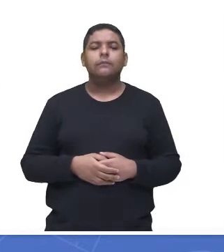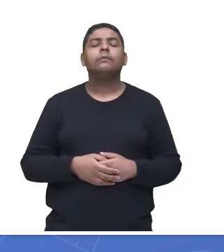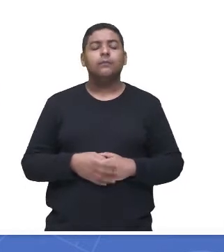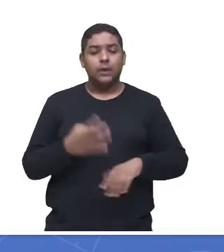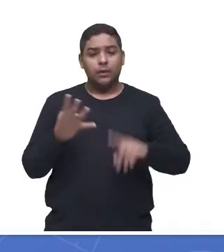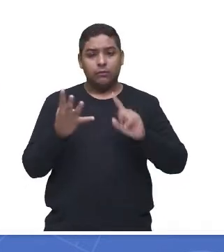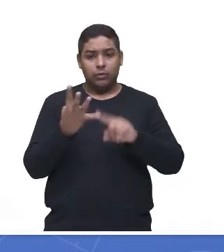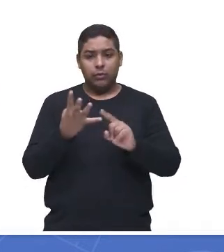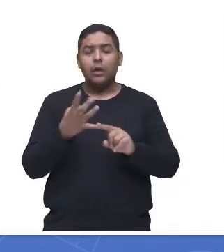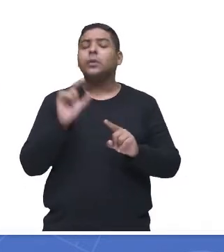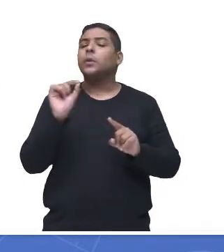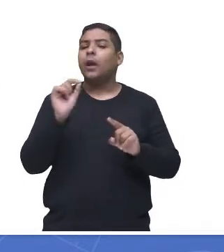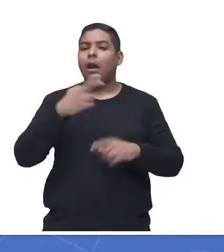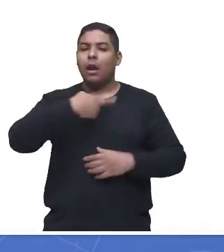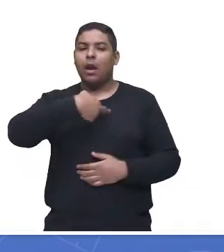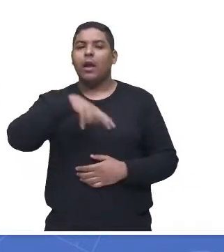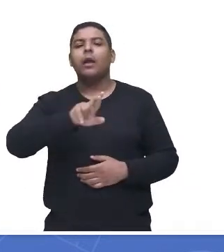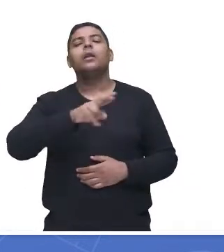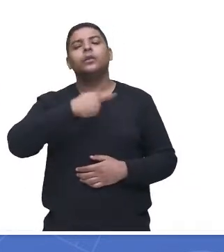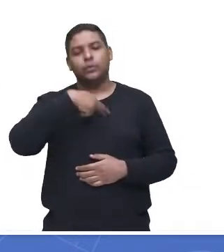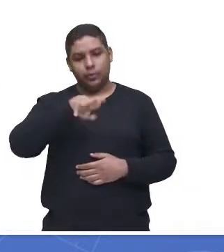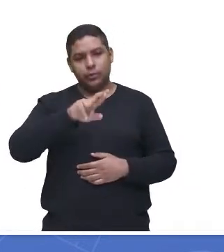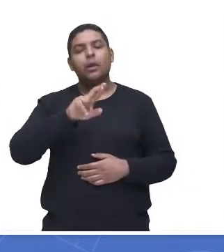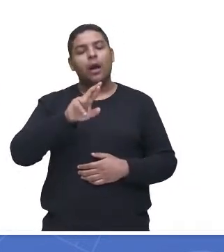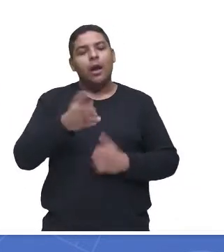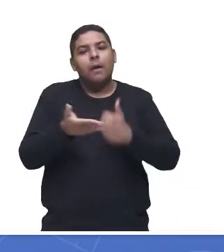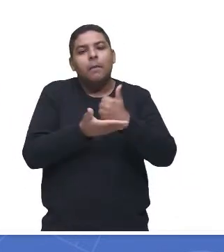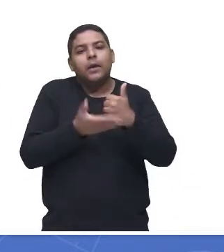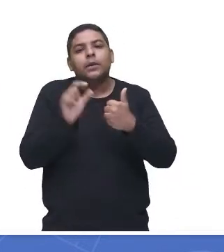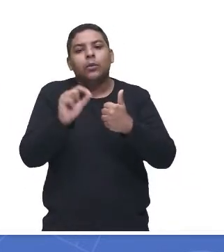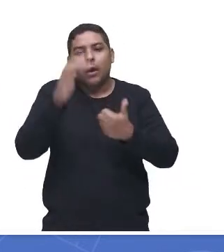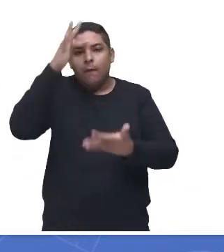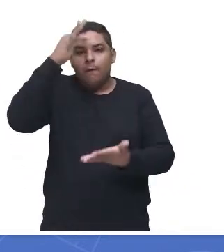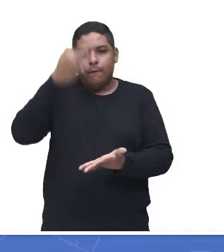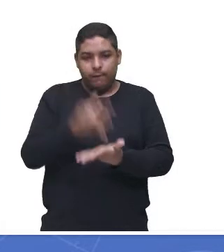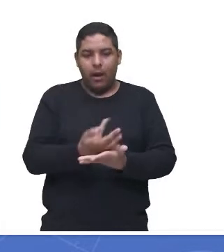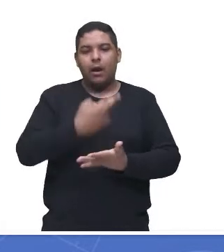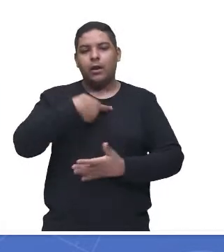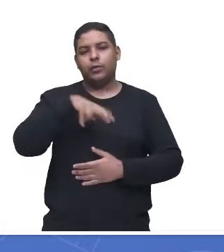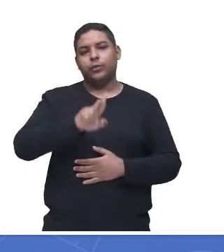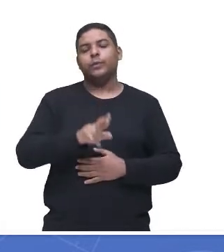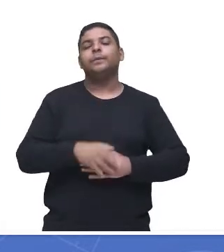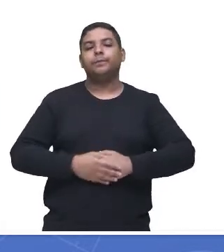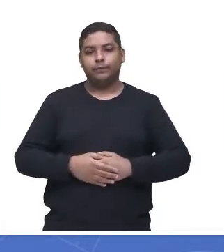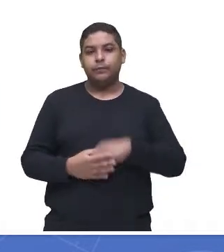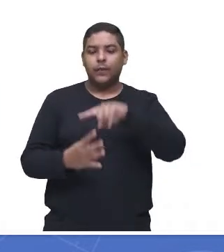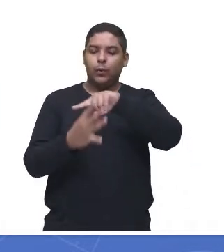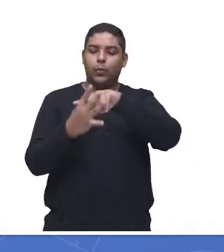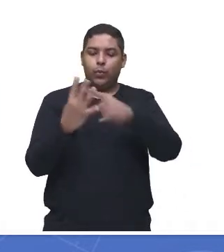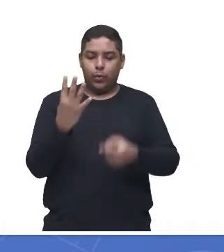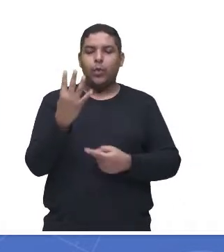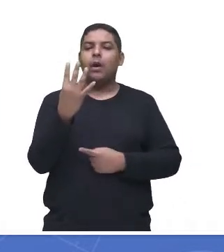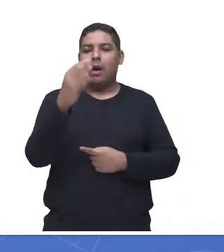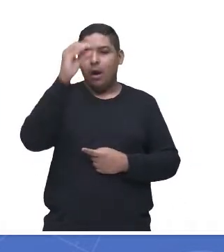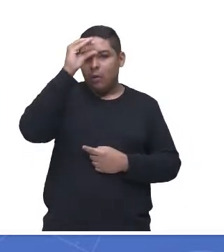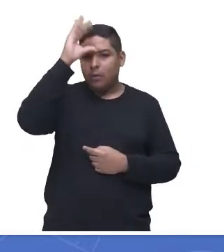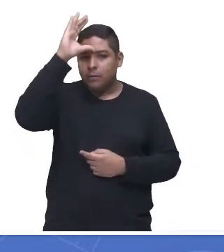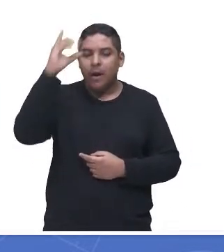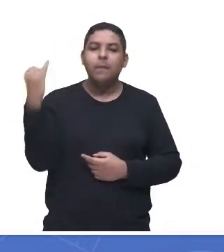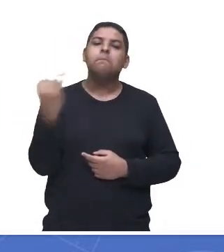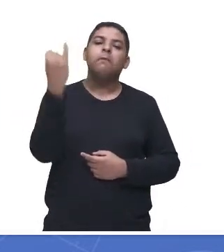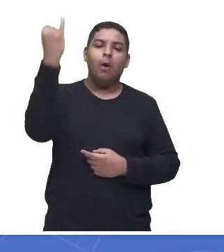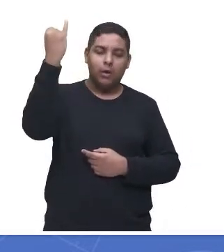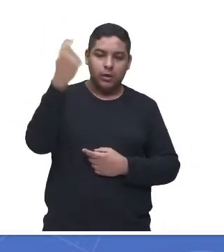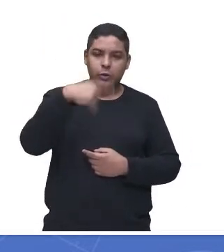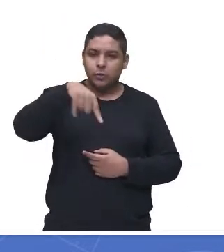religioso, que é baseado na fé religiosa. Então são 4 tipos de conhecimento que é importante a